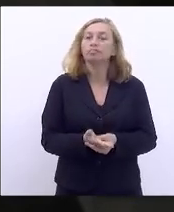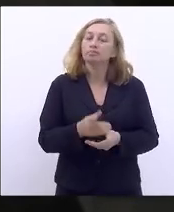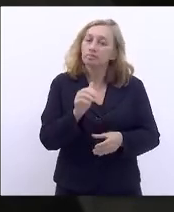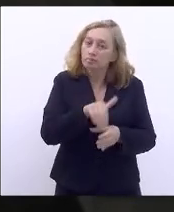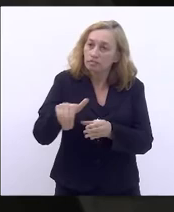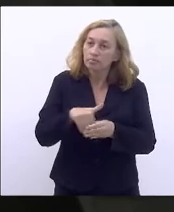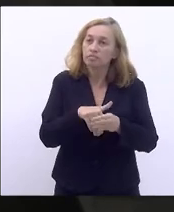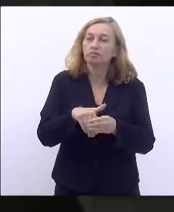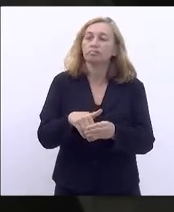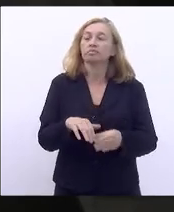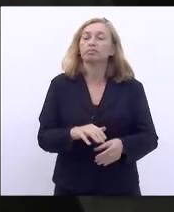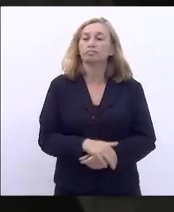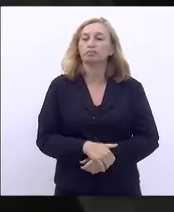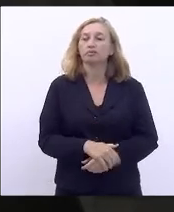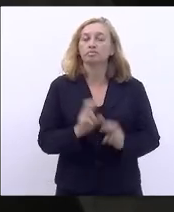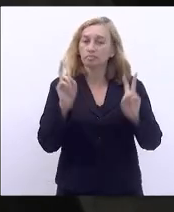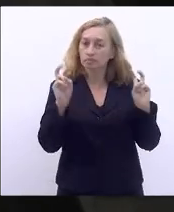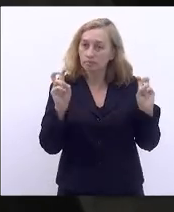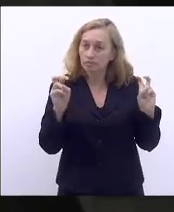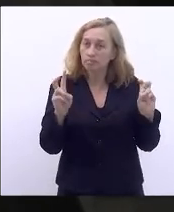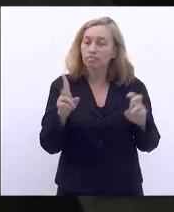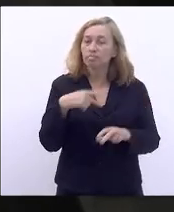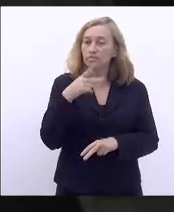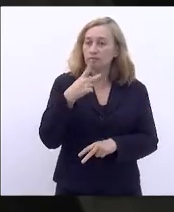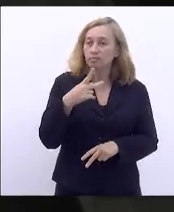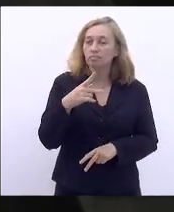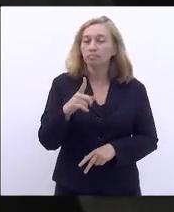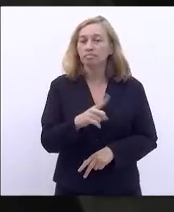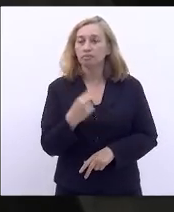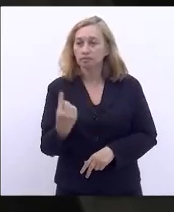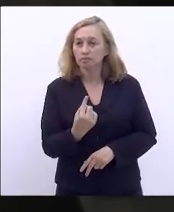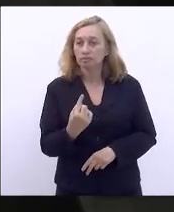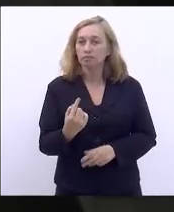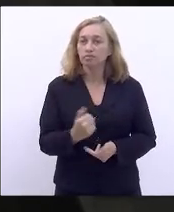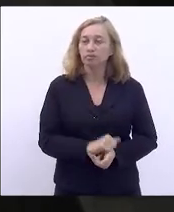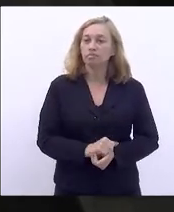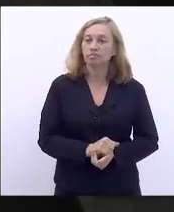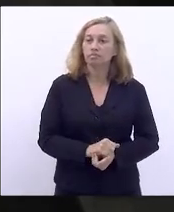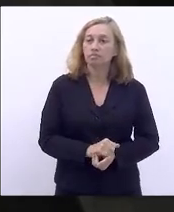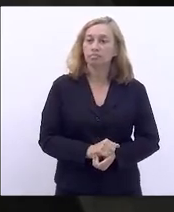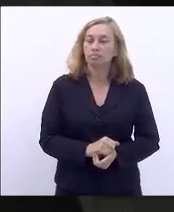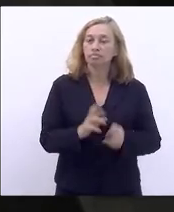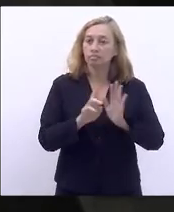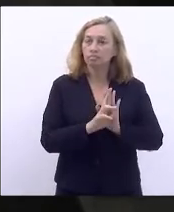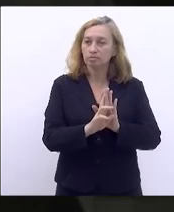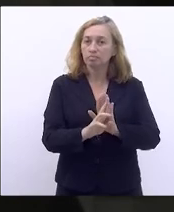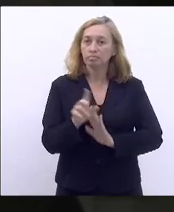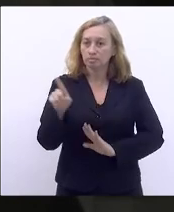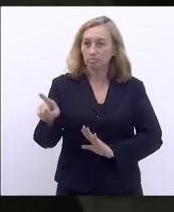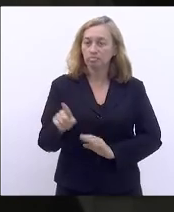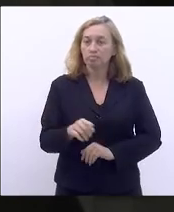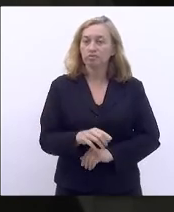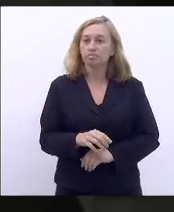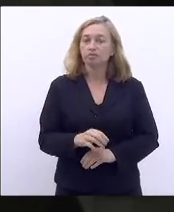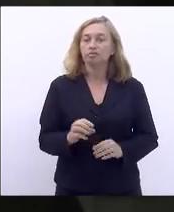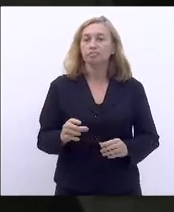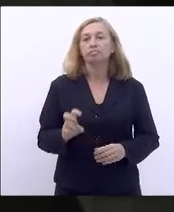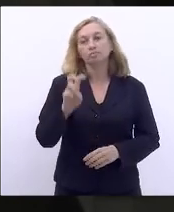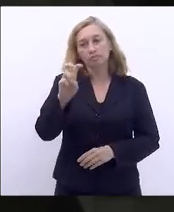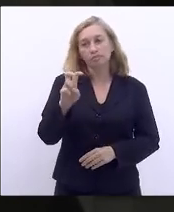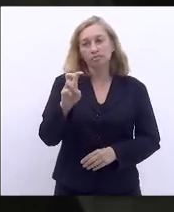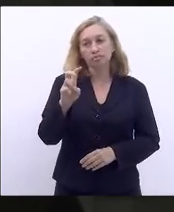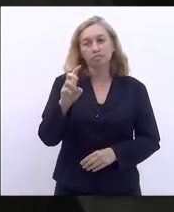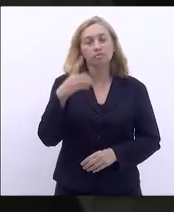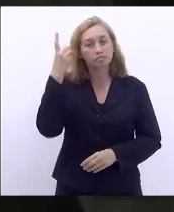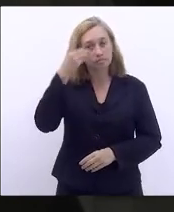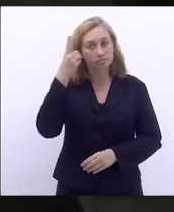votamos nas questões que foram submetidas ao Parlamento, enfim, e através da nossa representação lá dos 5 parlamentares, no Tribunal Especial